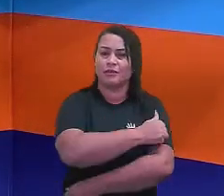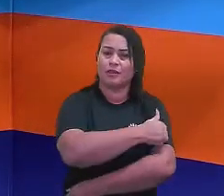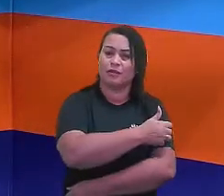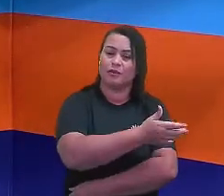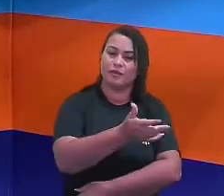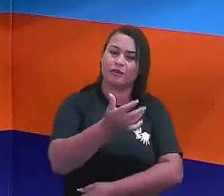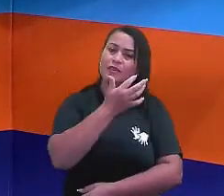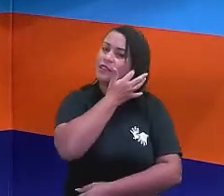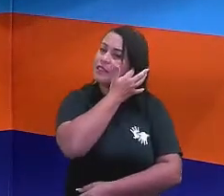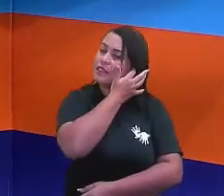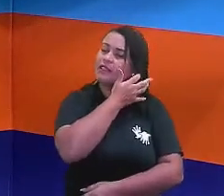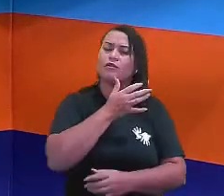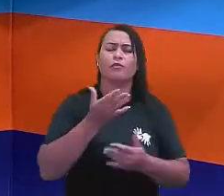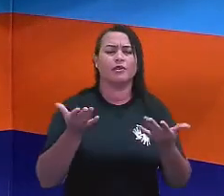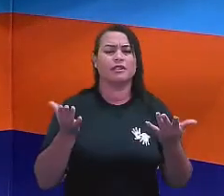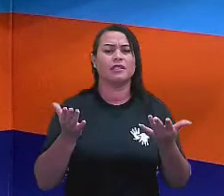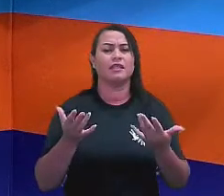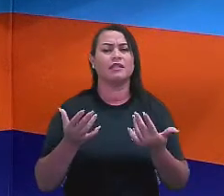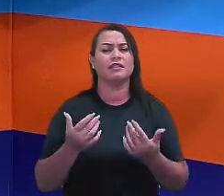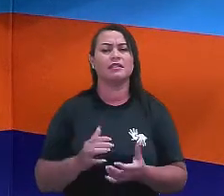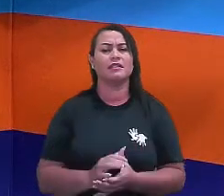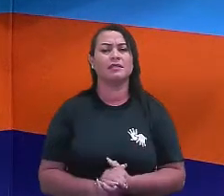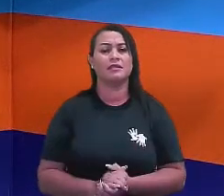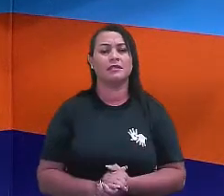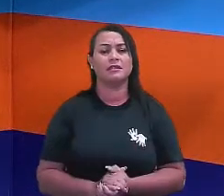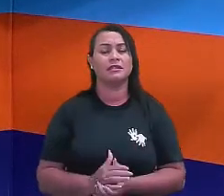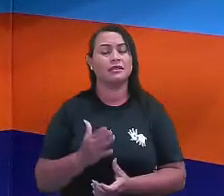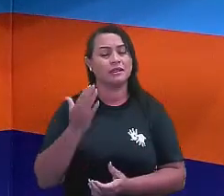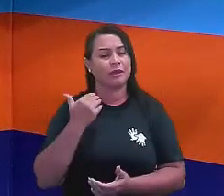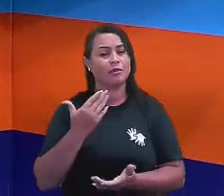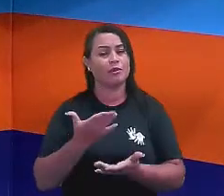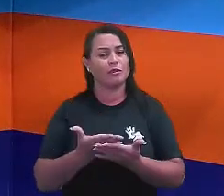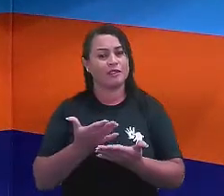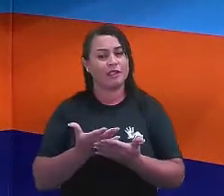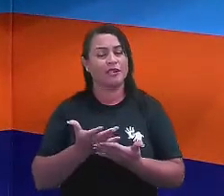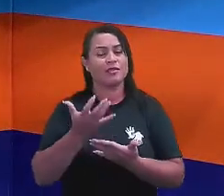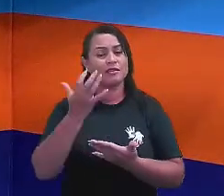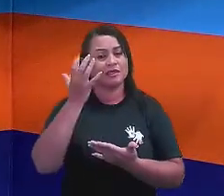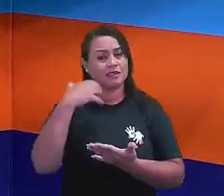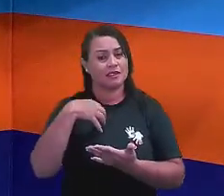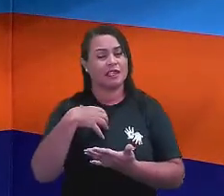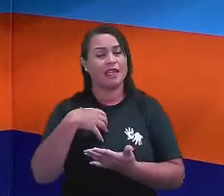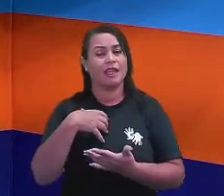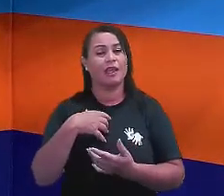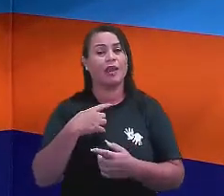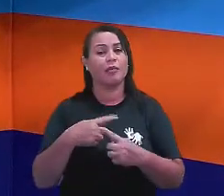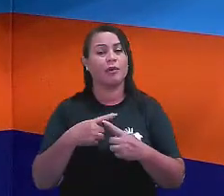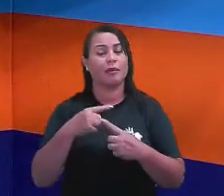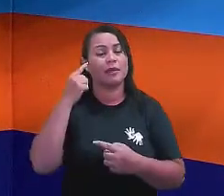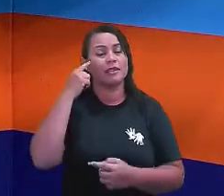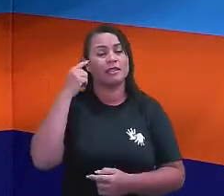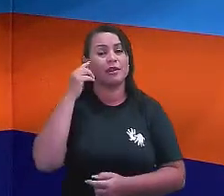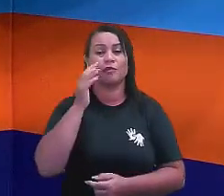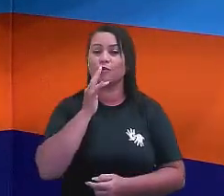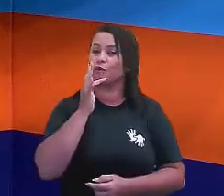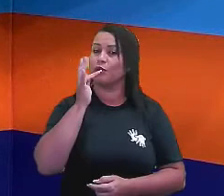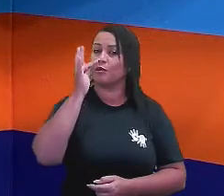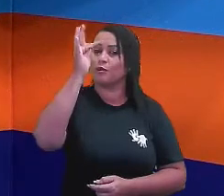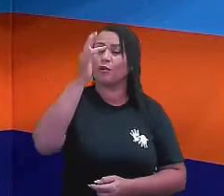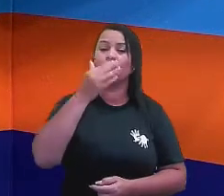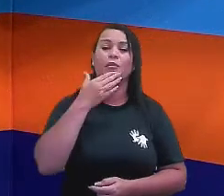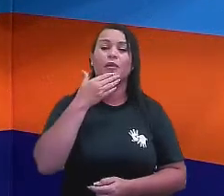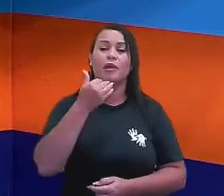vocês façam jus à missão que vocês têm, a missão de um futuro melhor, tá? Porque